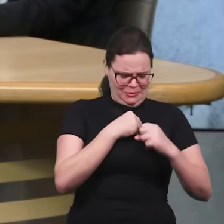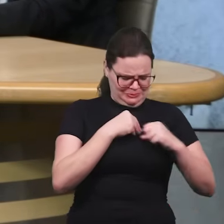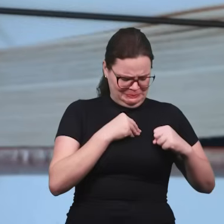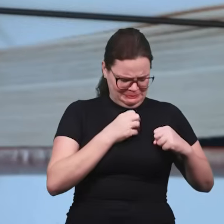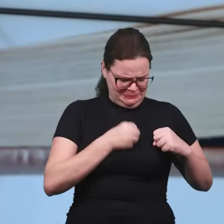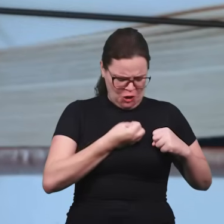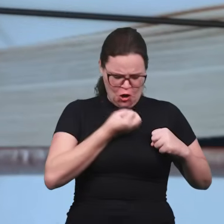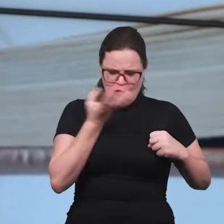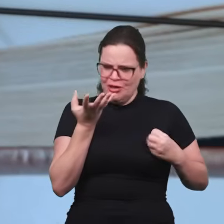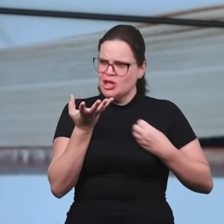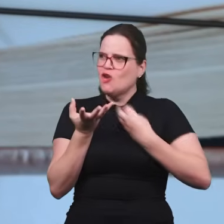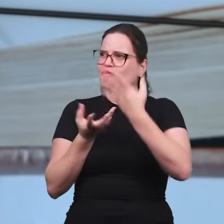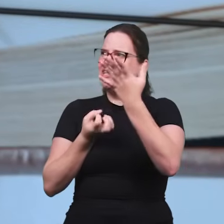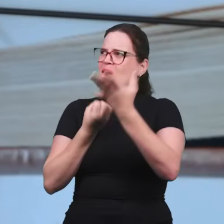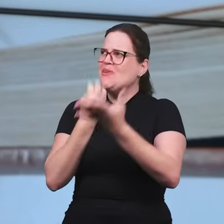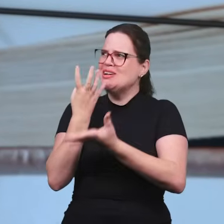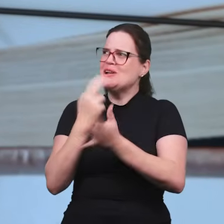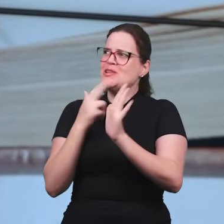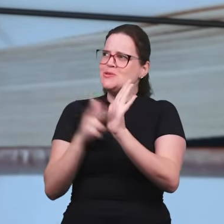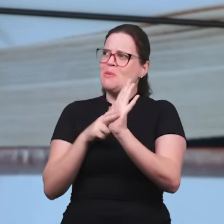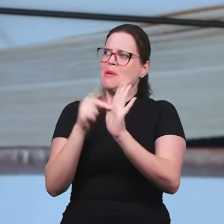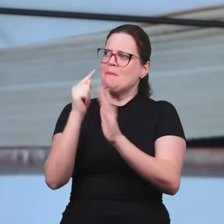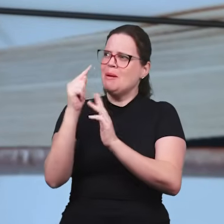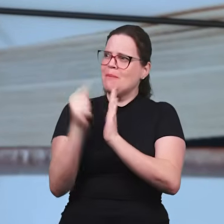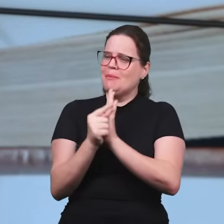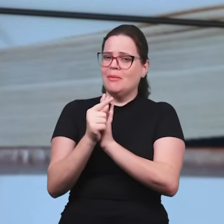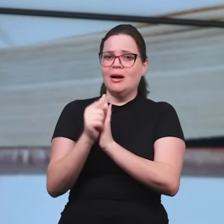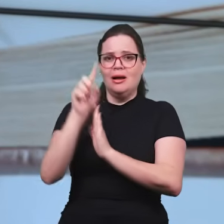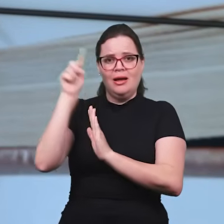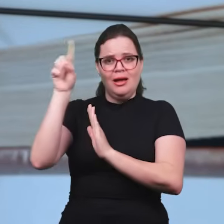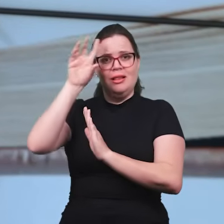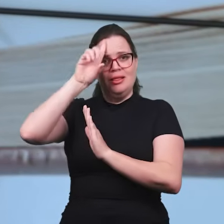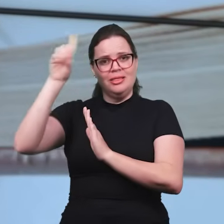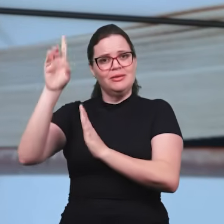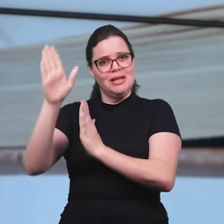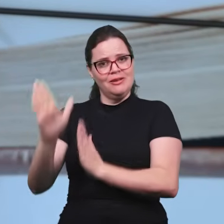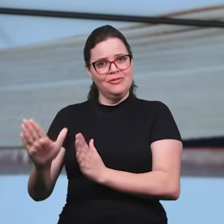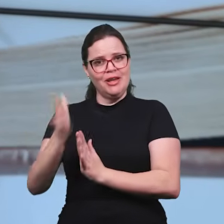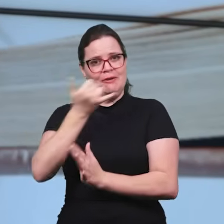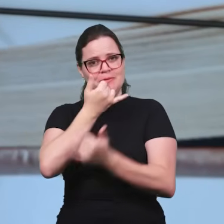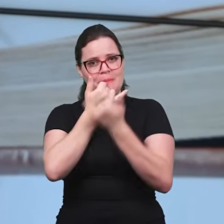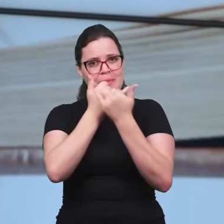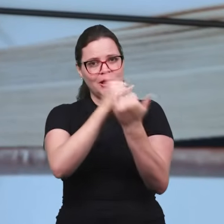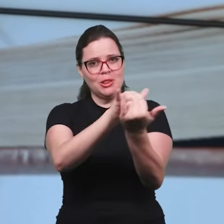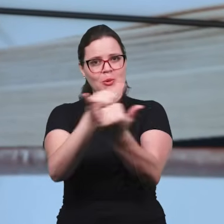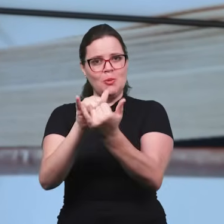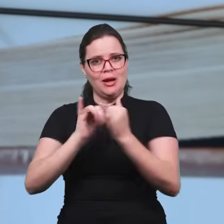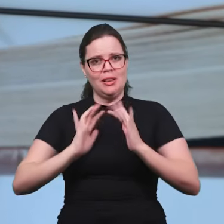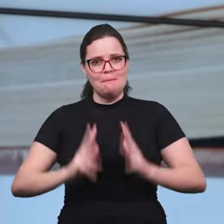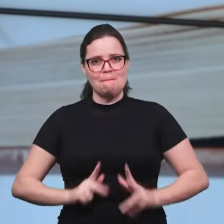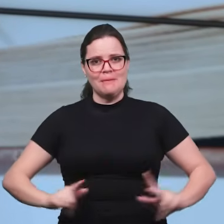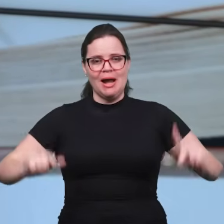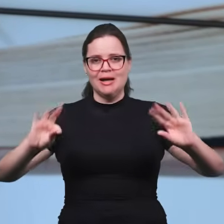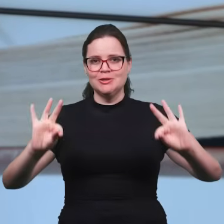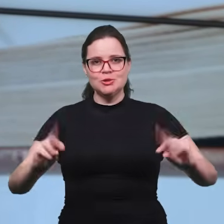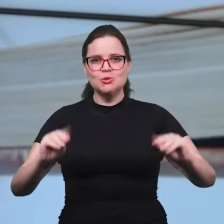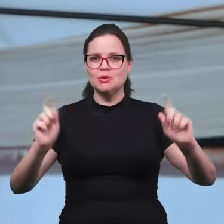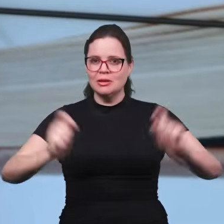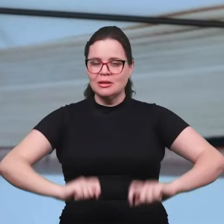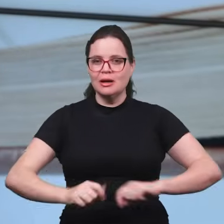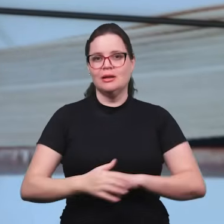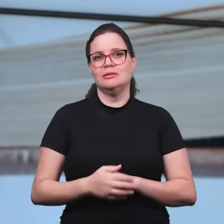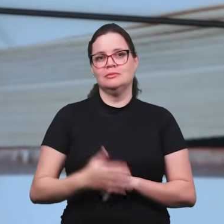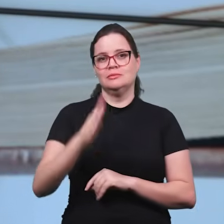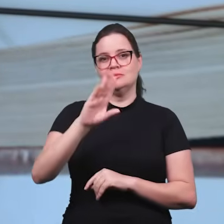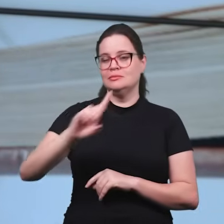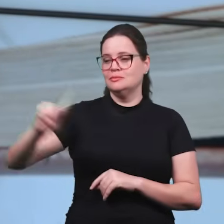Ele é fiel e justo para nos perdoar os pecados e nos purificar de toda injustiça. Então, é